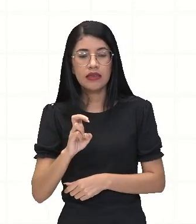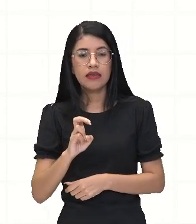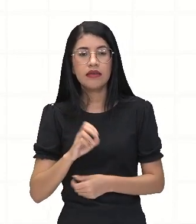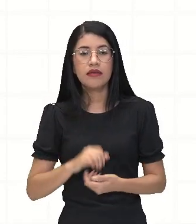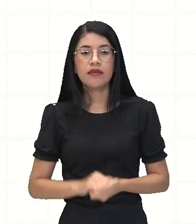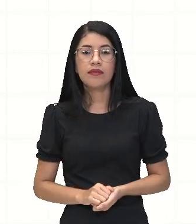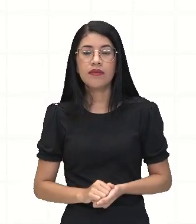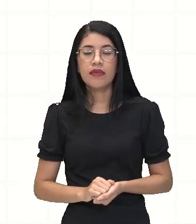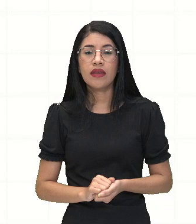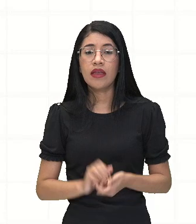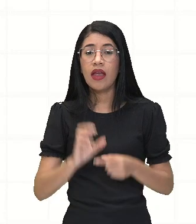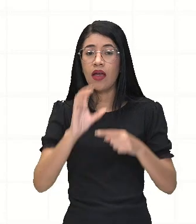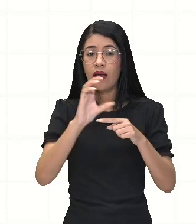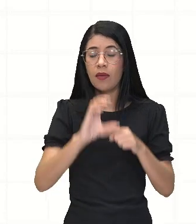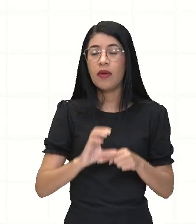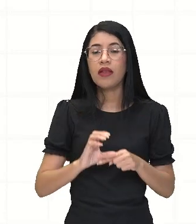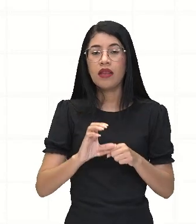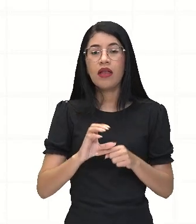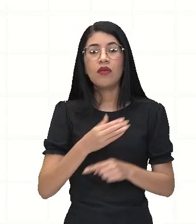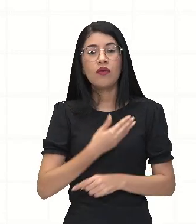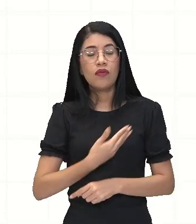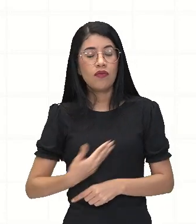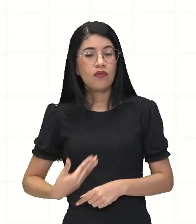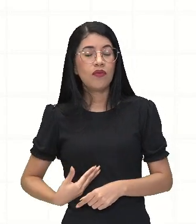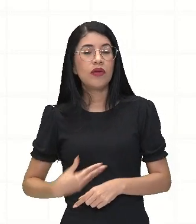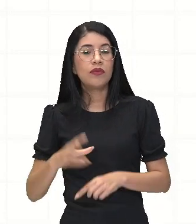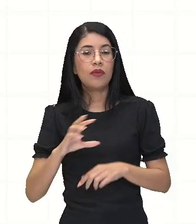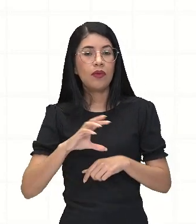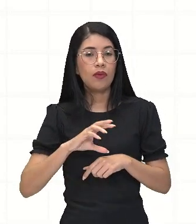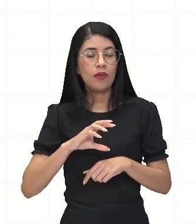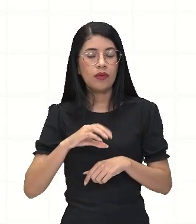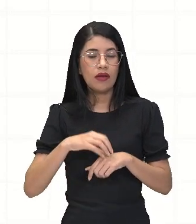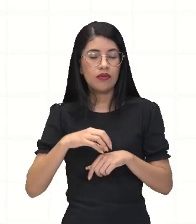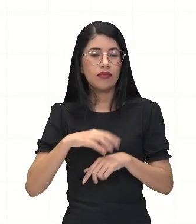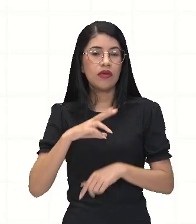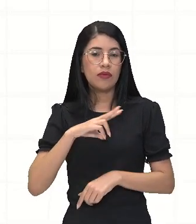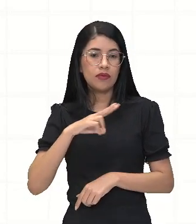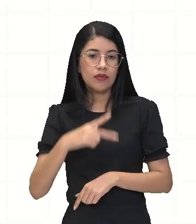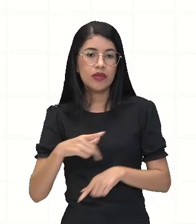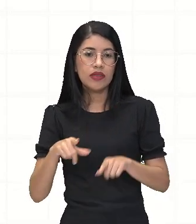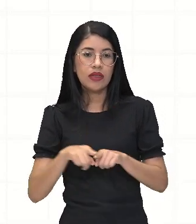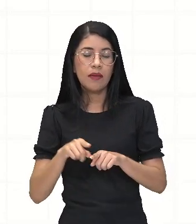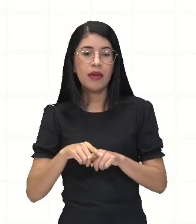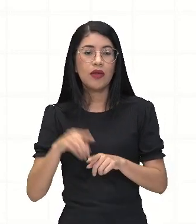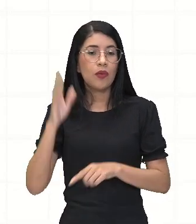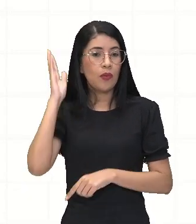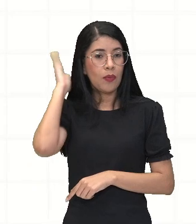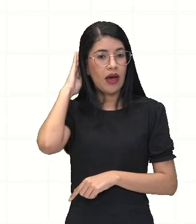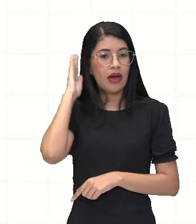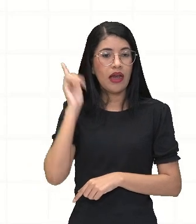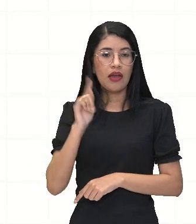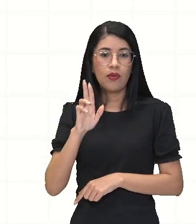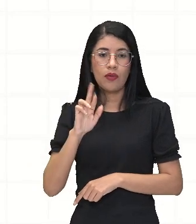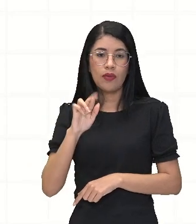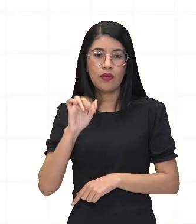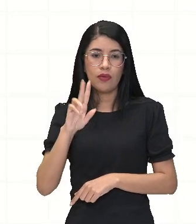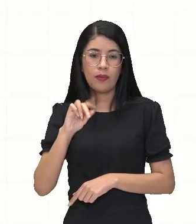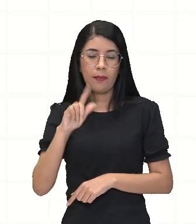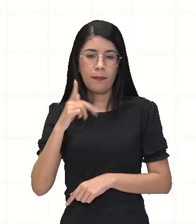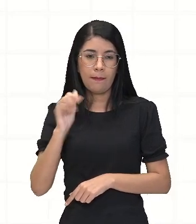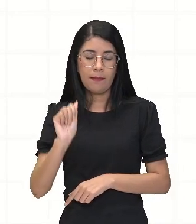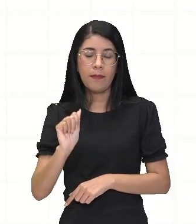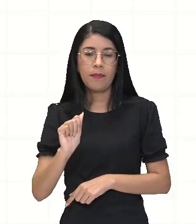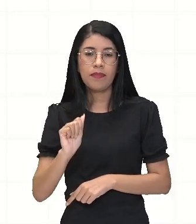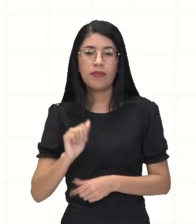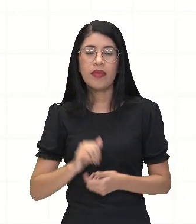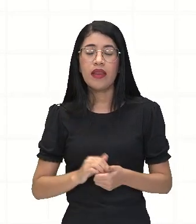é uma capitania do governo português, assim como do Pará e do Gurupá. Então percebam que a partir